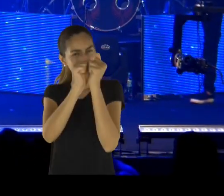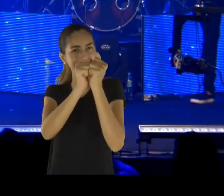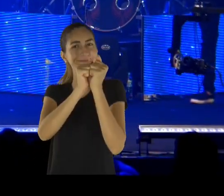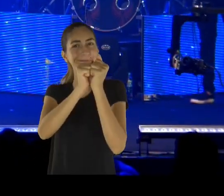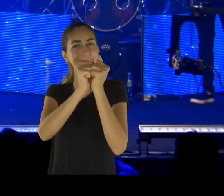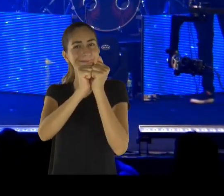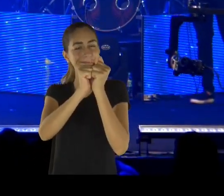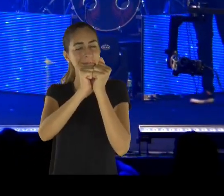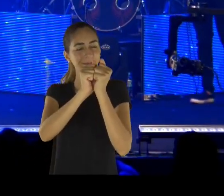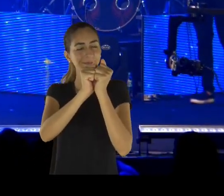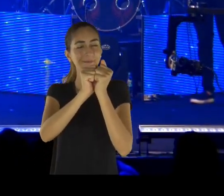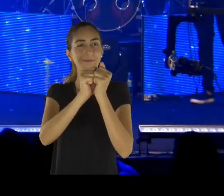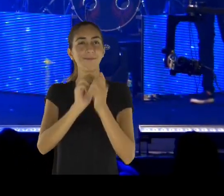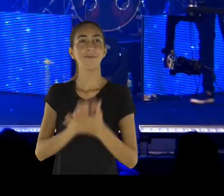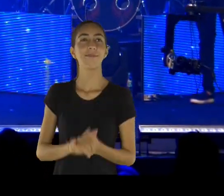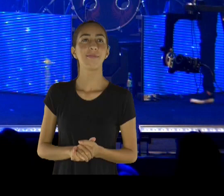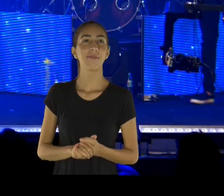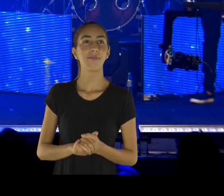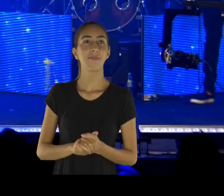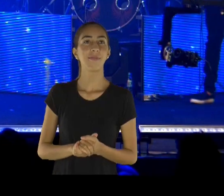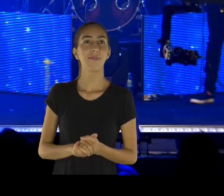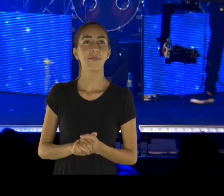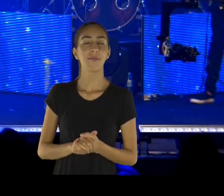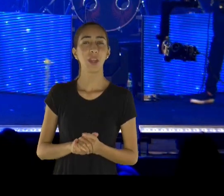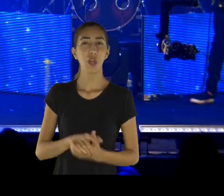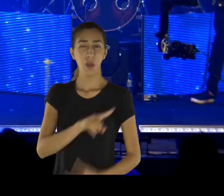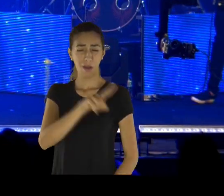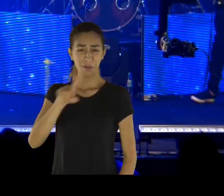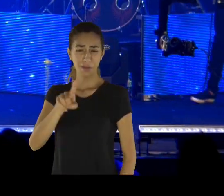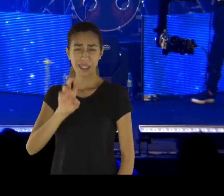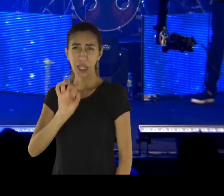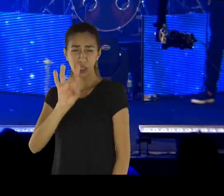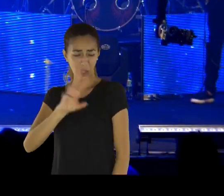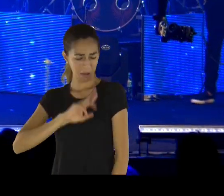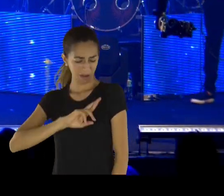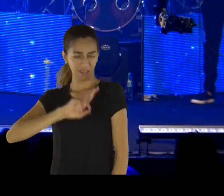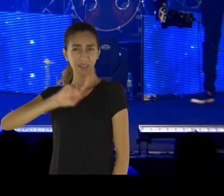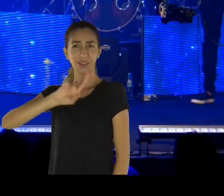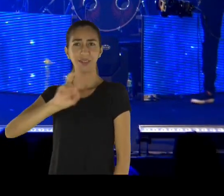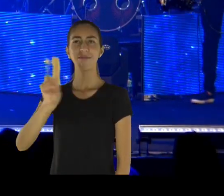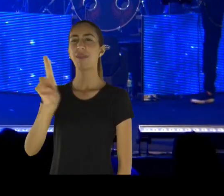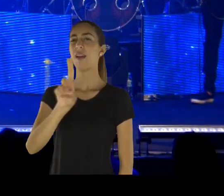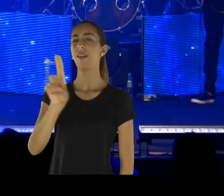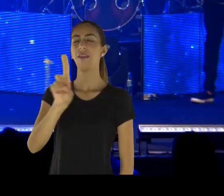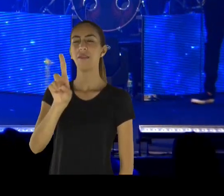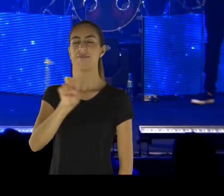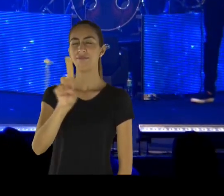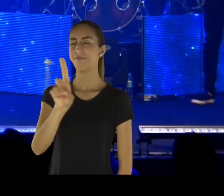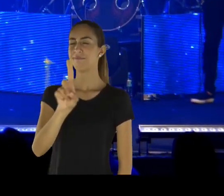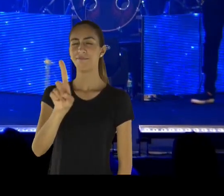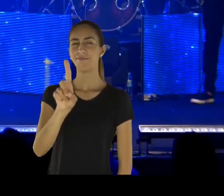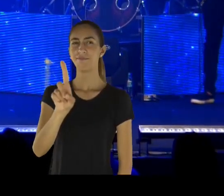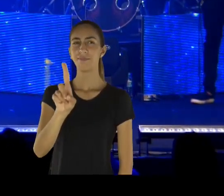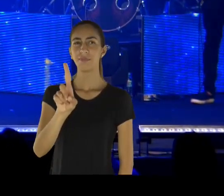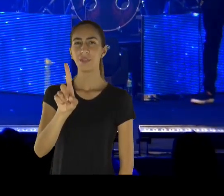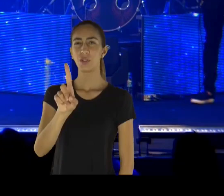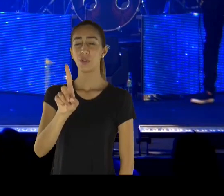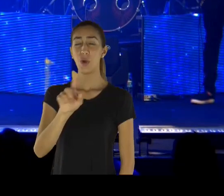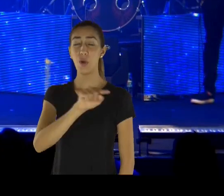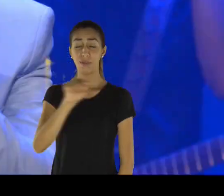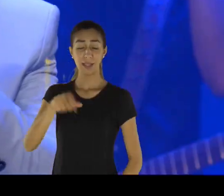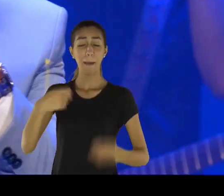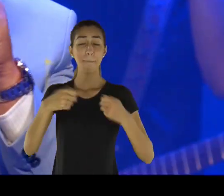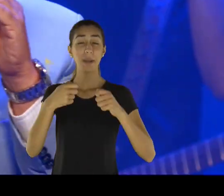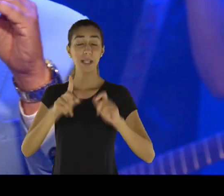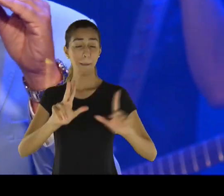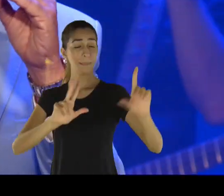consciência. Deixa de ser religioso, deixa de querer mostrar as coisas para as pessoas. É você e Deus, não